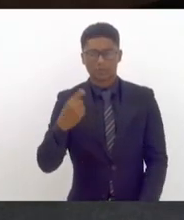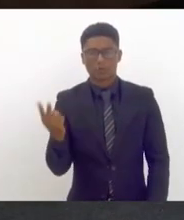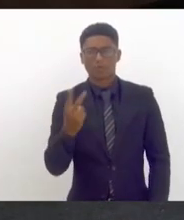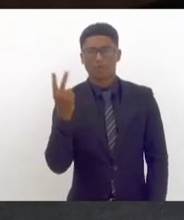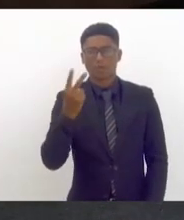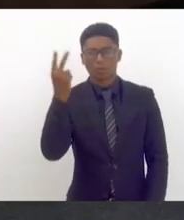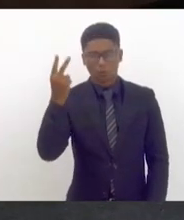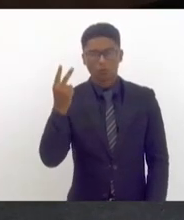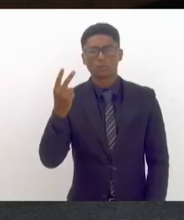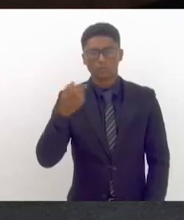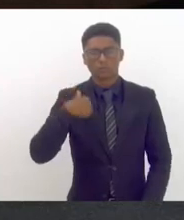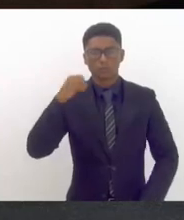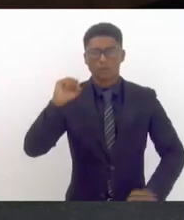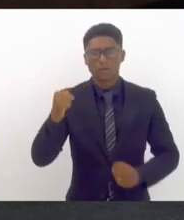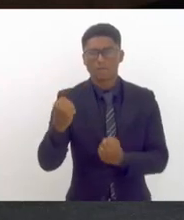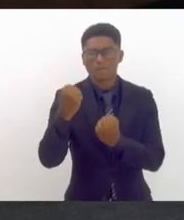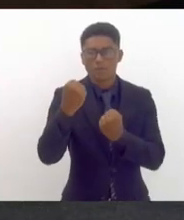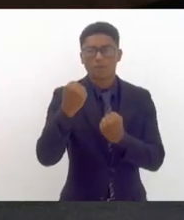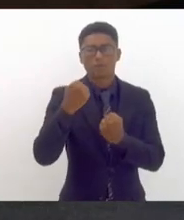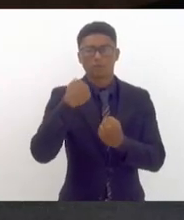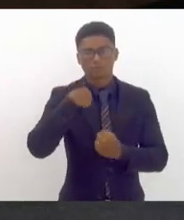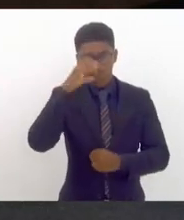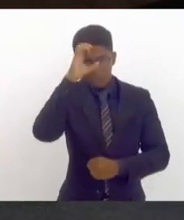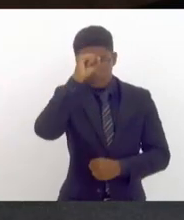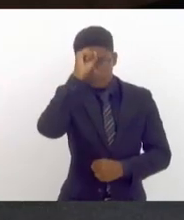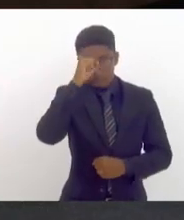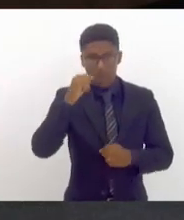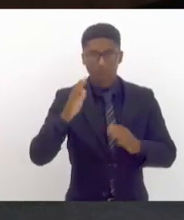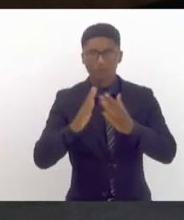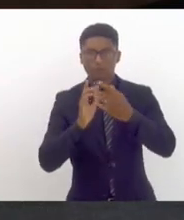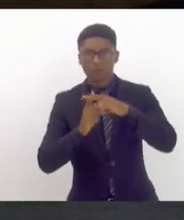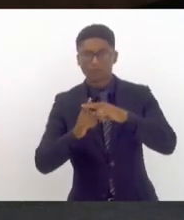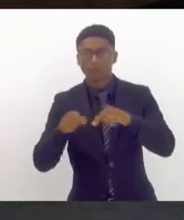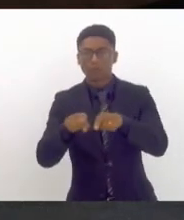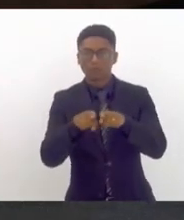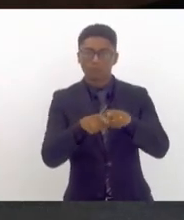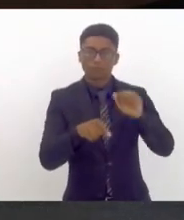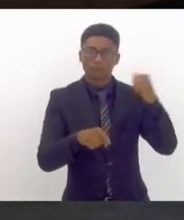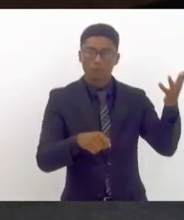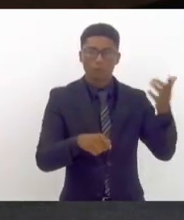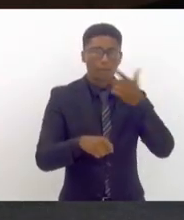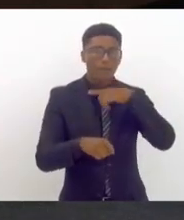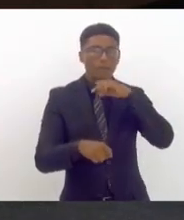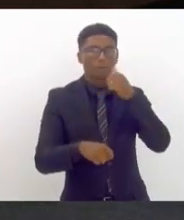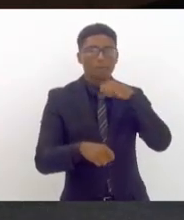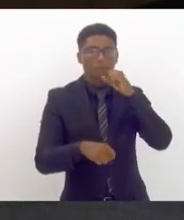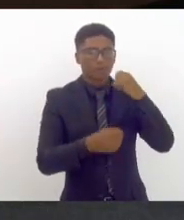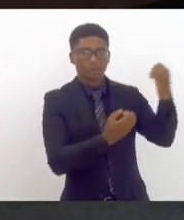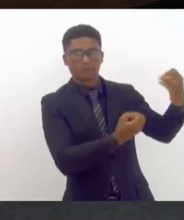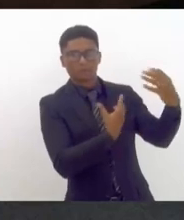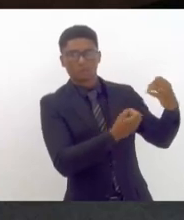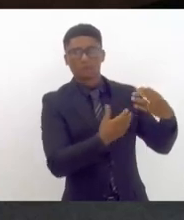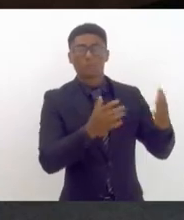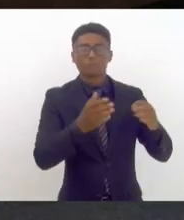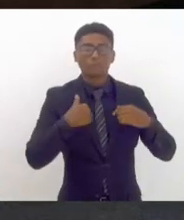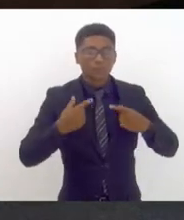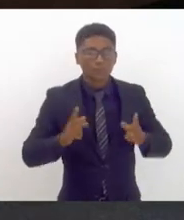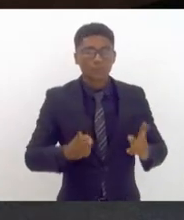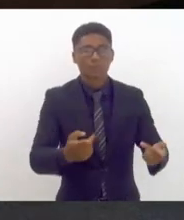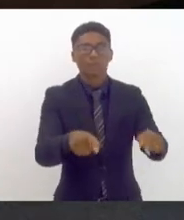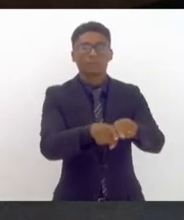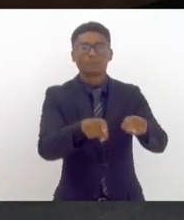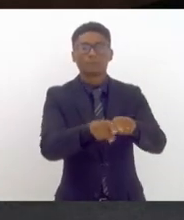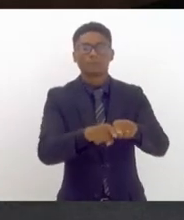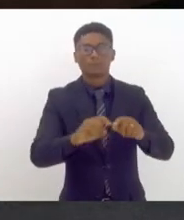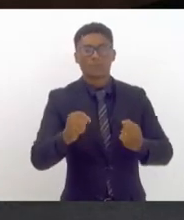prego, defender aquilo que aprendi na igreja e fora dela, com os meus pais, mas em todo momento também vou